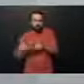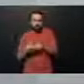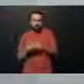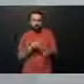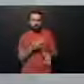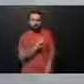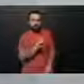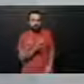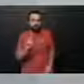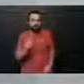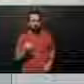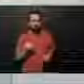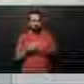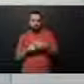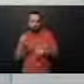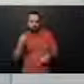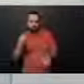200.